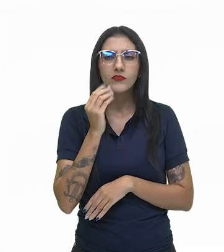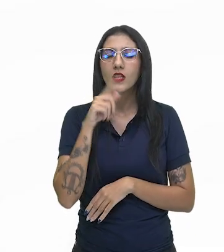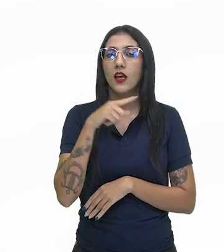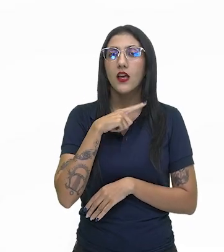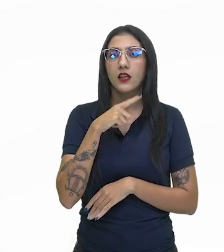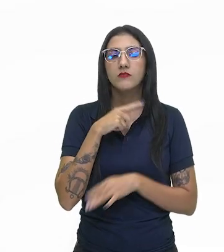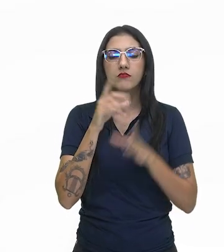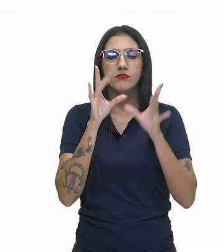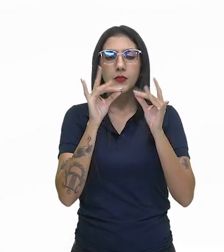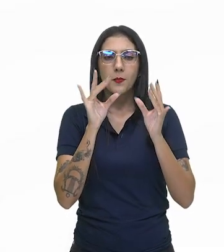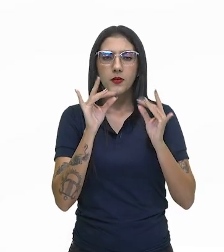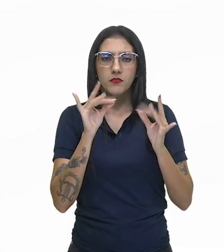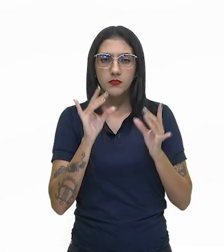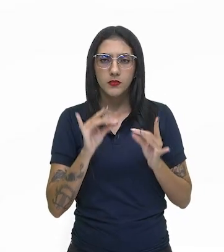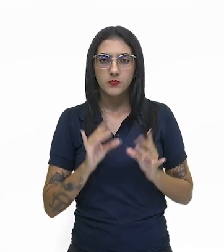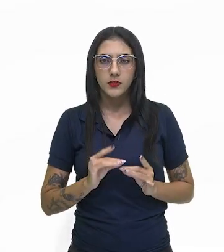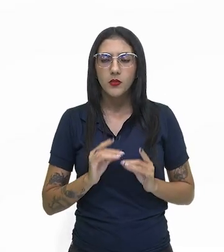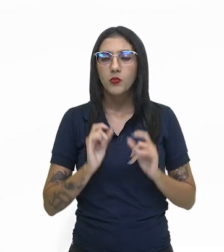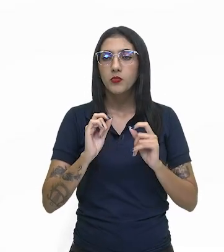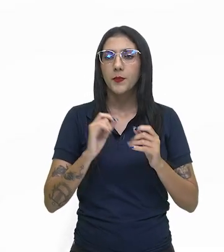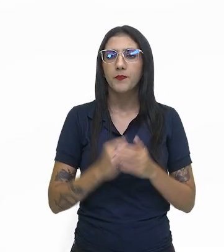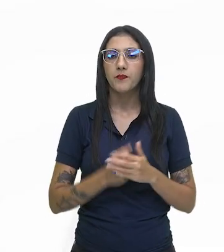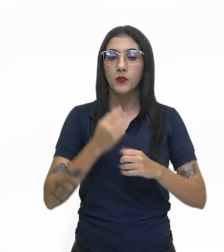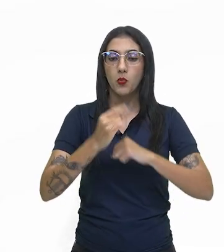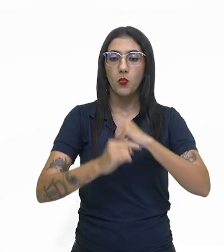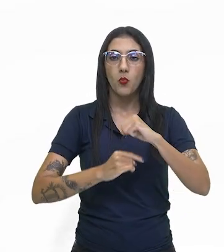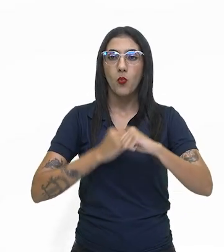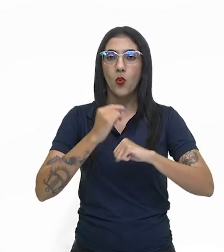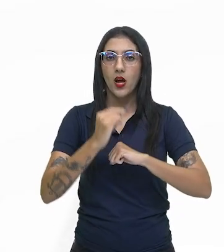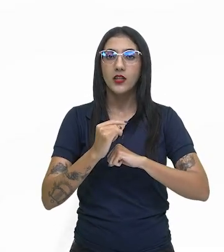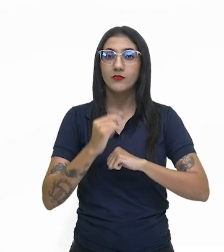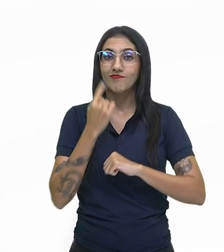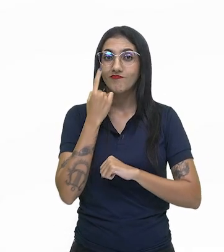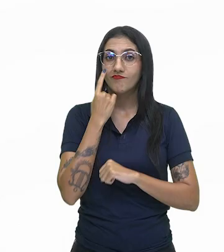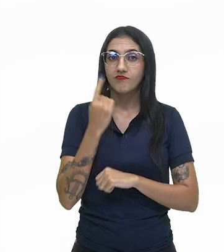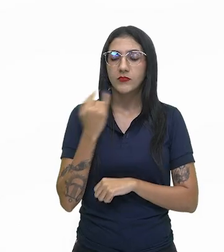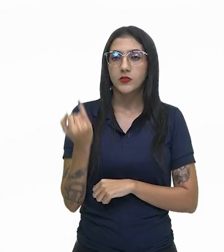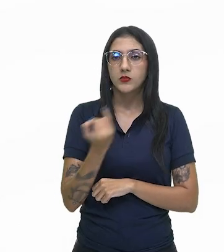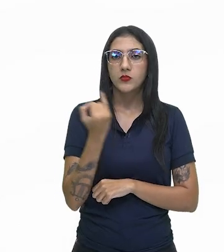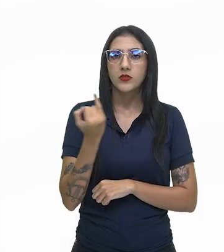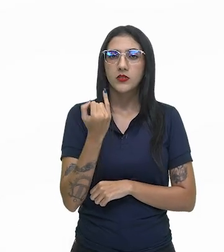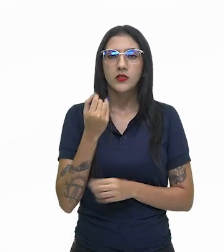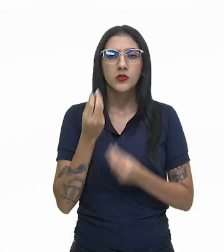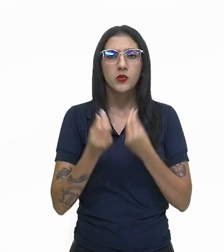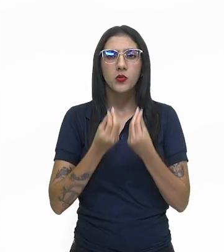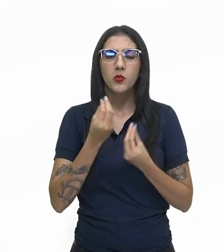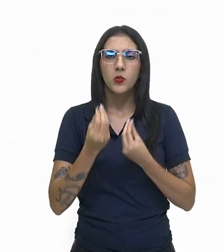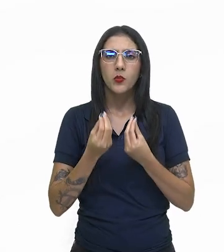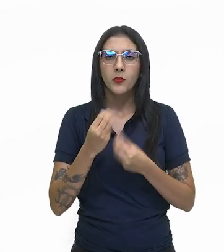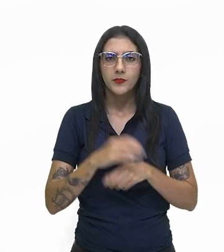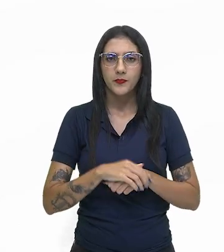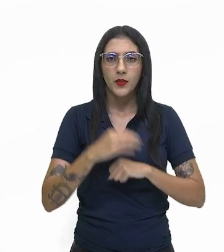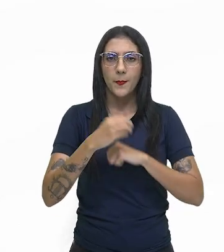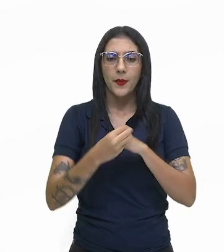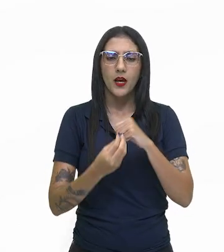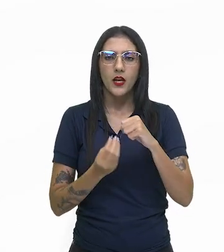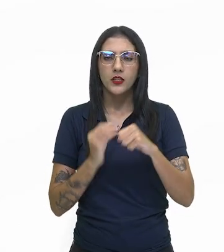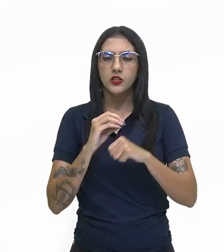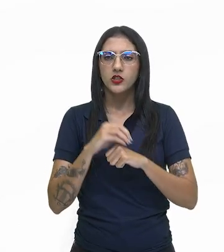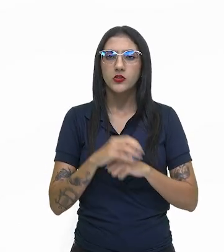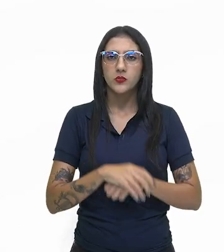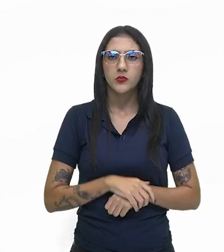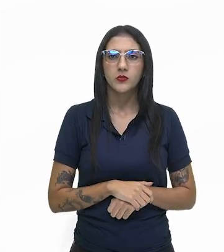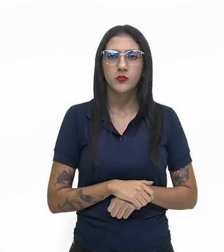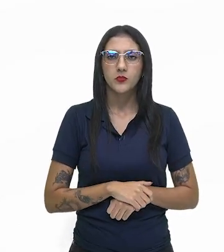descreve, né, nos seus estudos o átomo como sendo muito importante isso. Como é que é o átomo de John Dalton? É